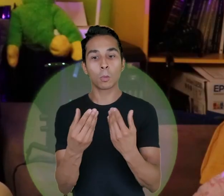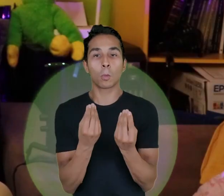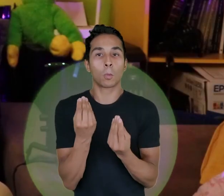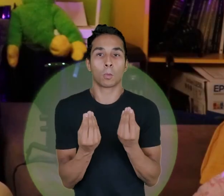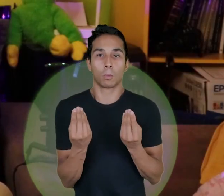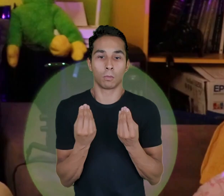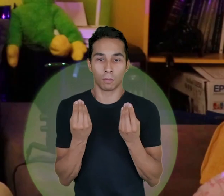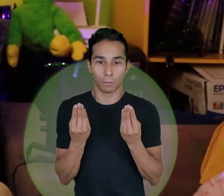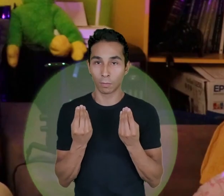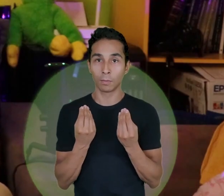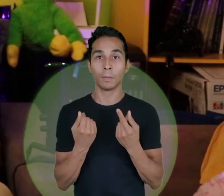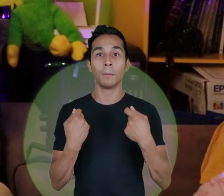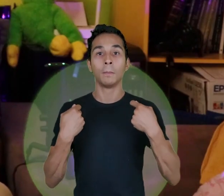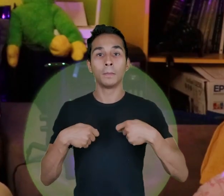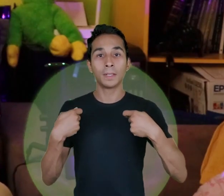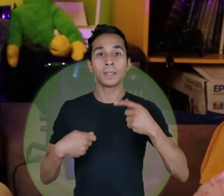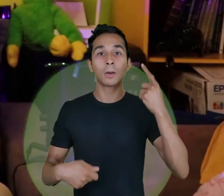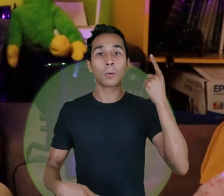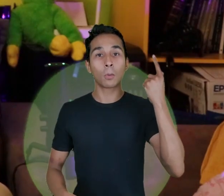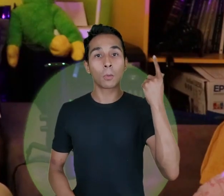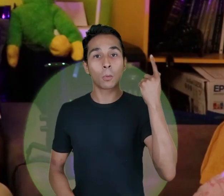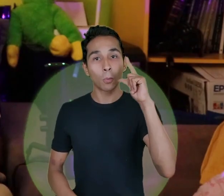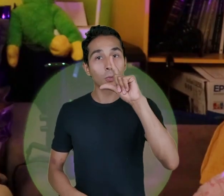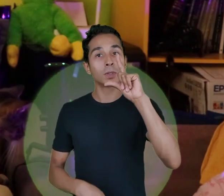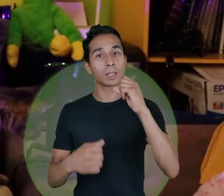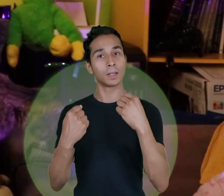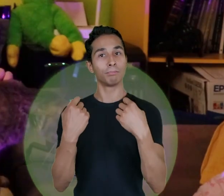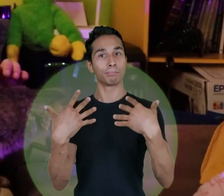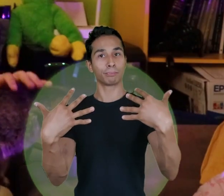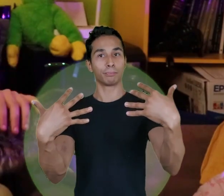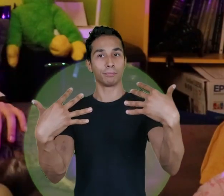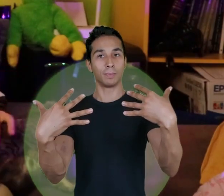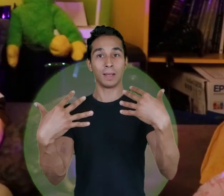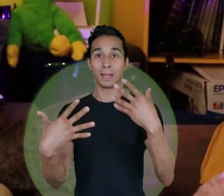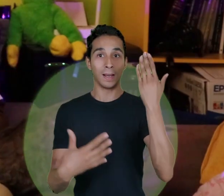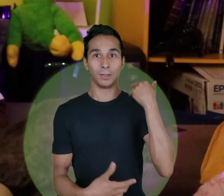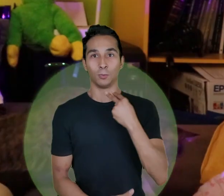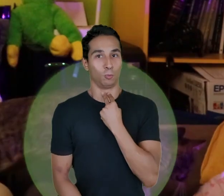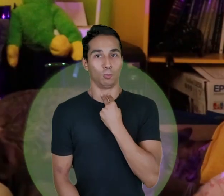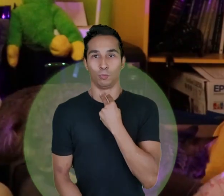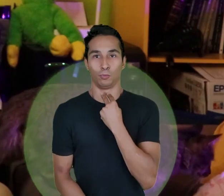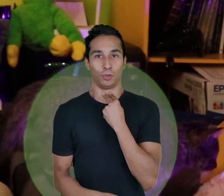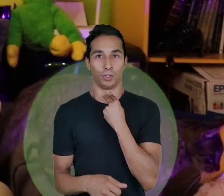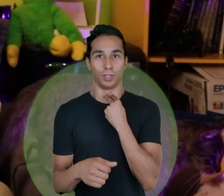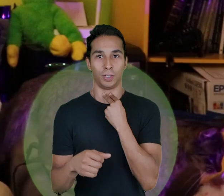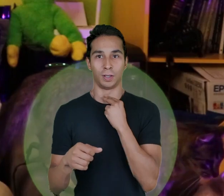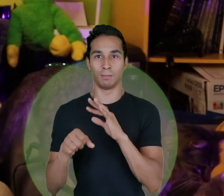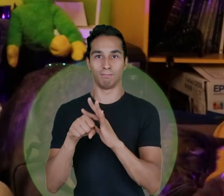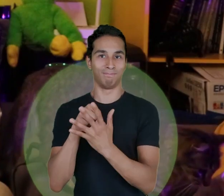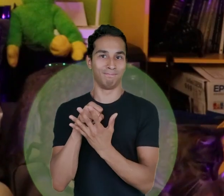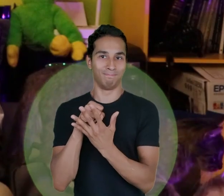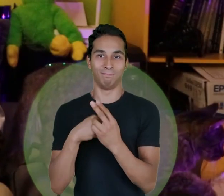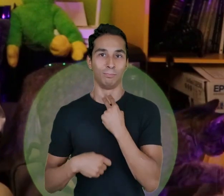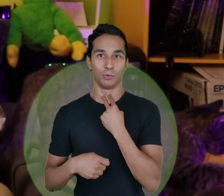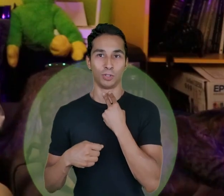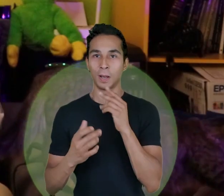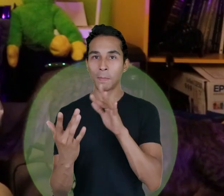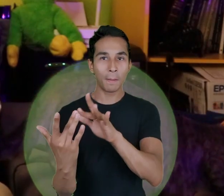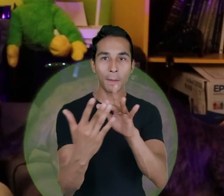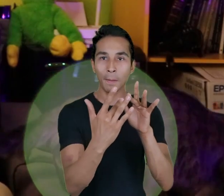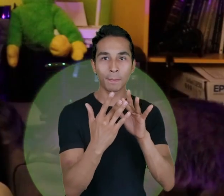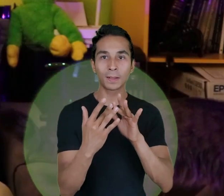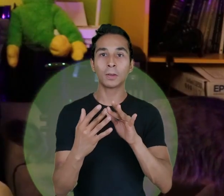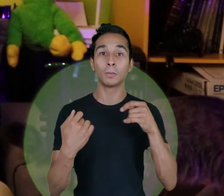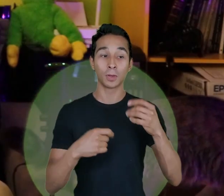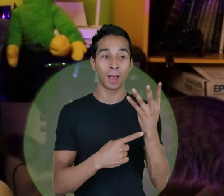sem conseguir se encontrar com o público, né? Então foi um momento assim muito complicado de reinvenção, de tentar novas estratégias,